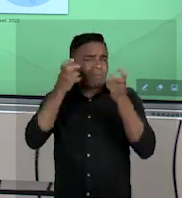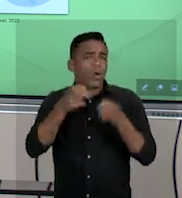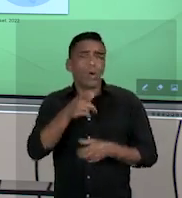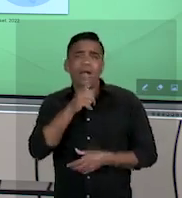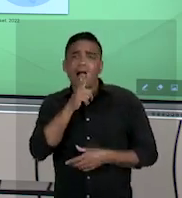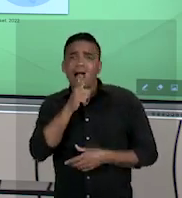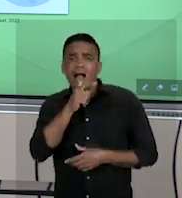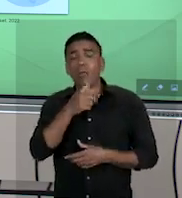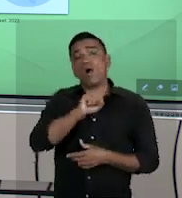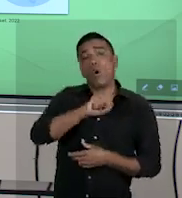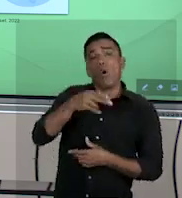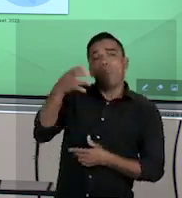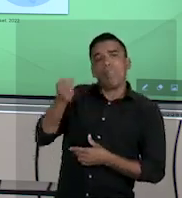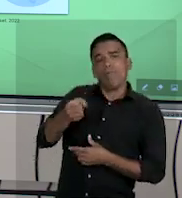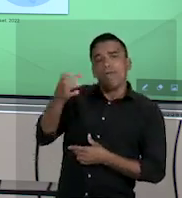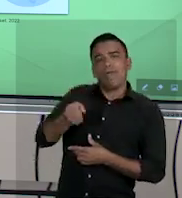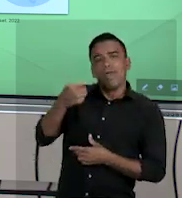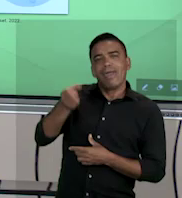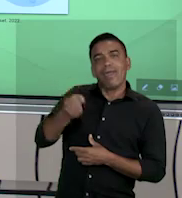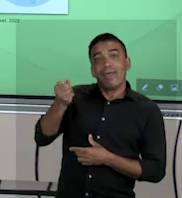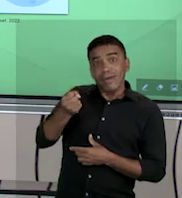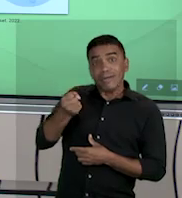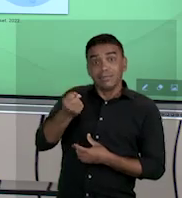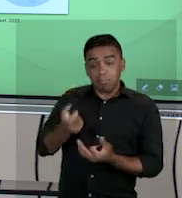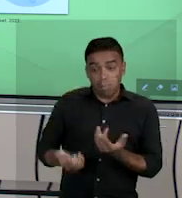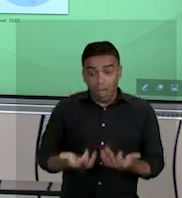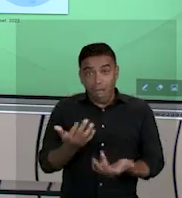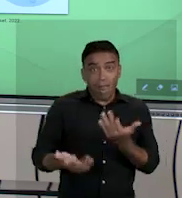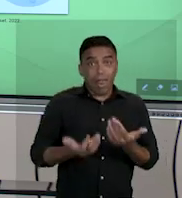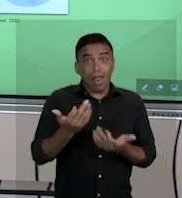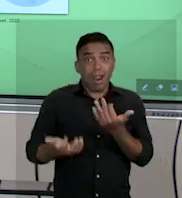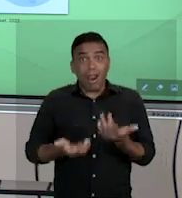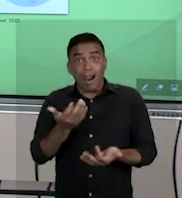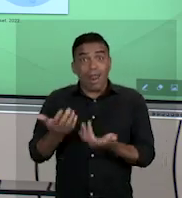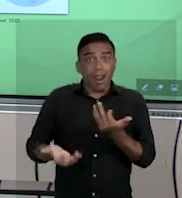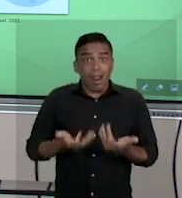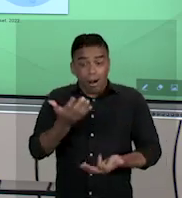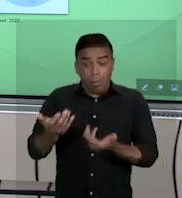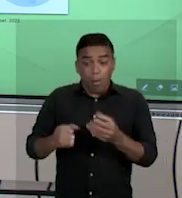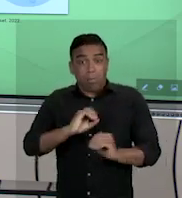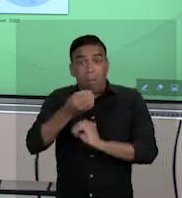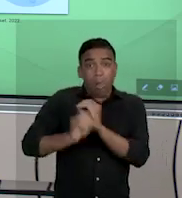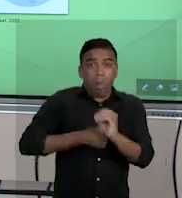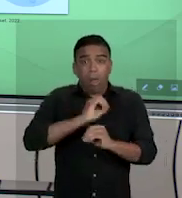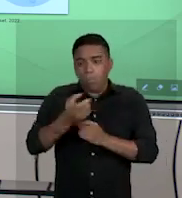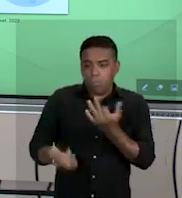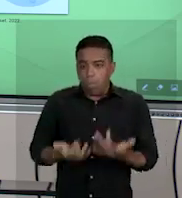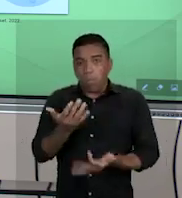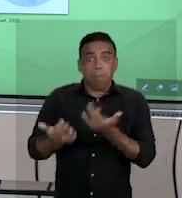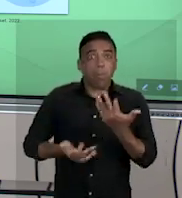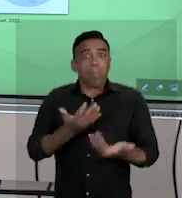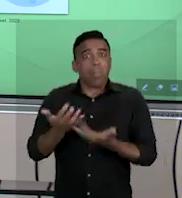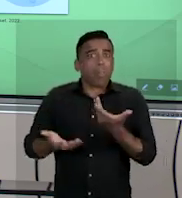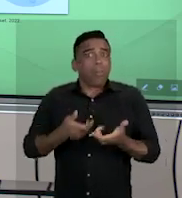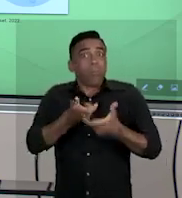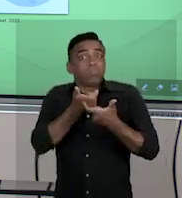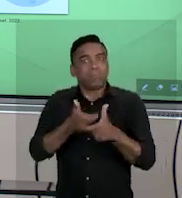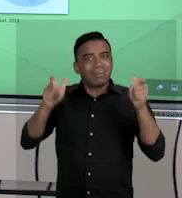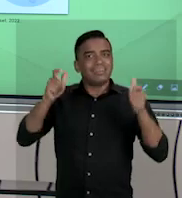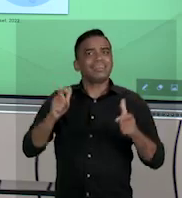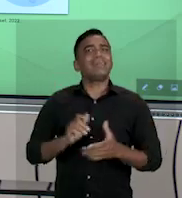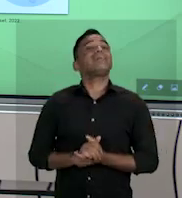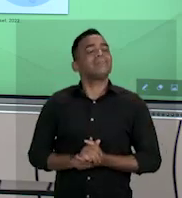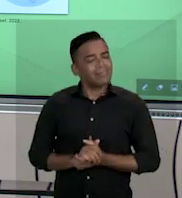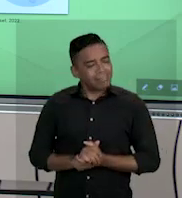leite ferve, quando a água está fervendo, você tem então aquela agitação ali muito grande